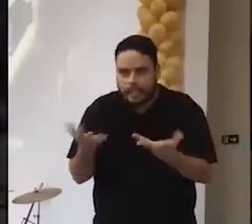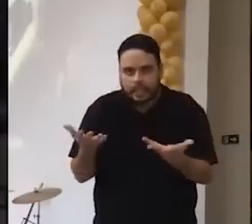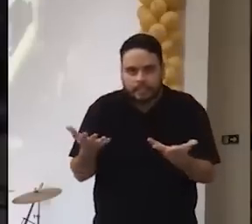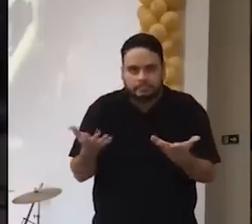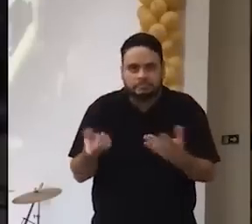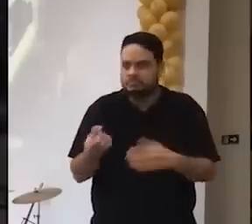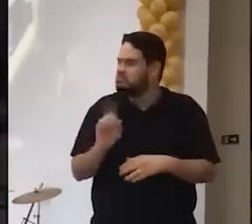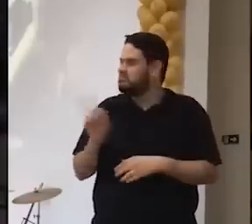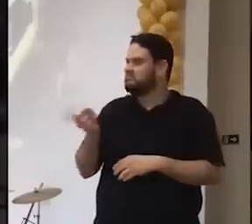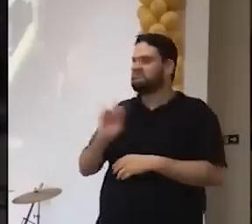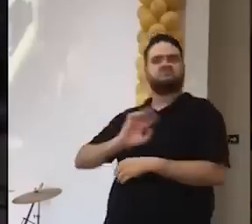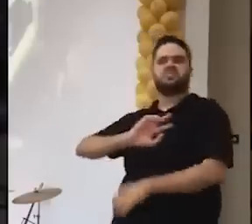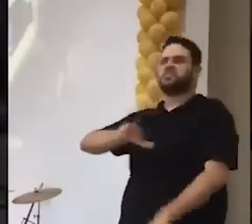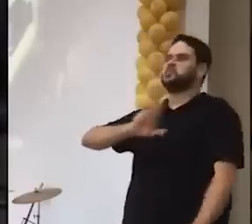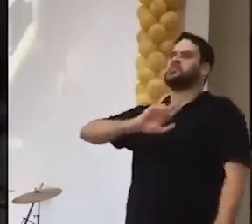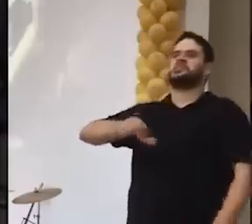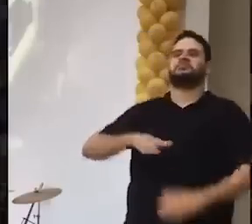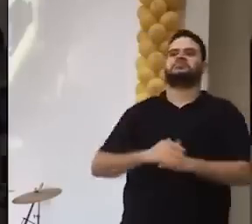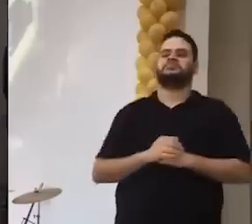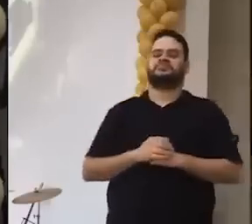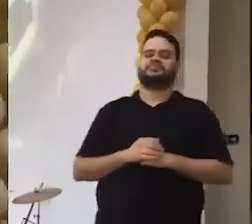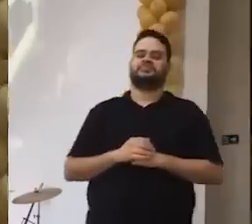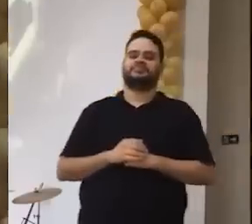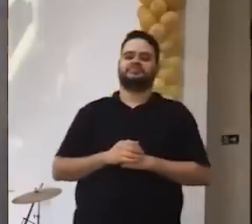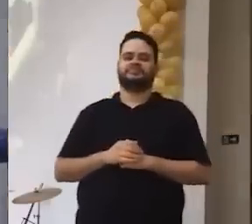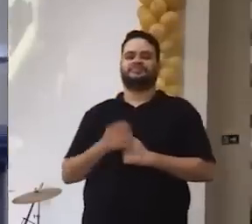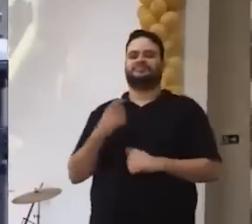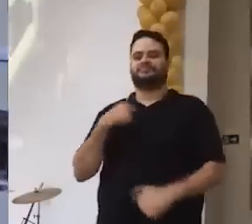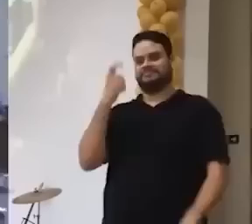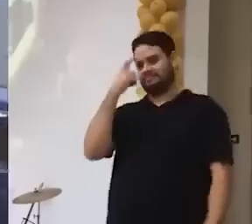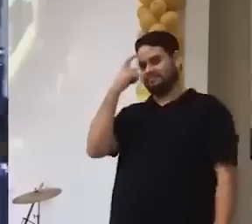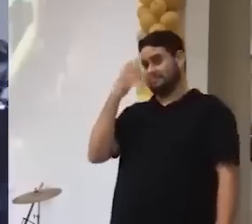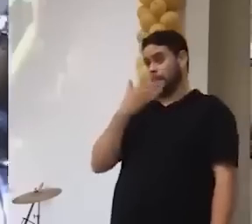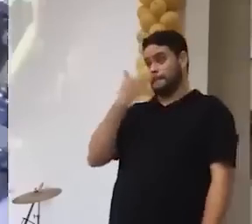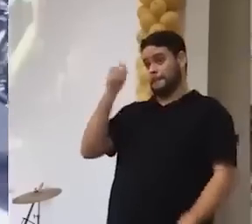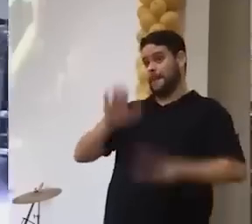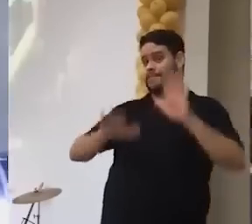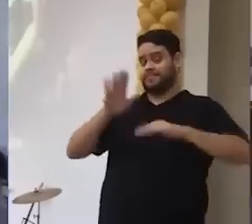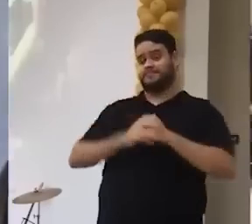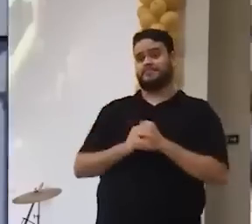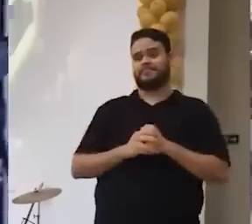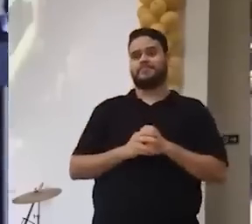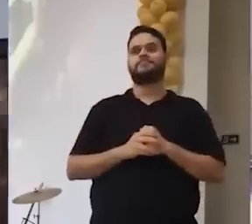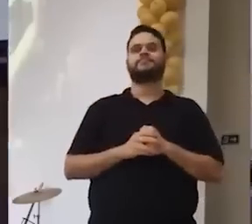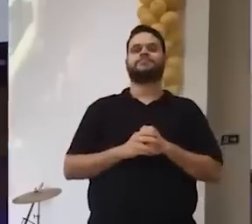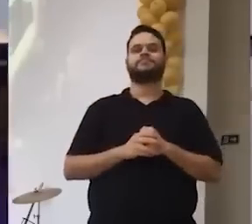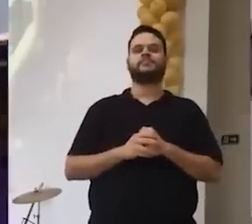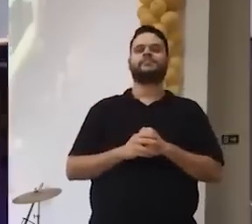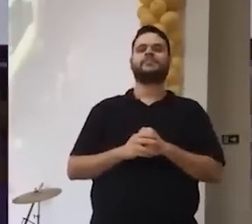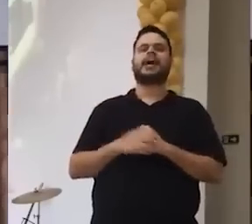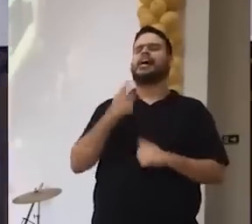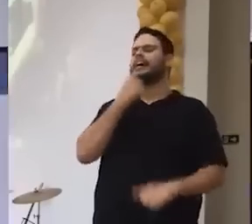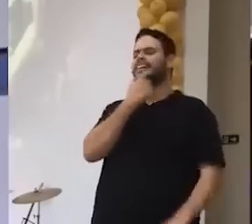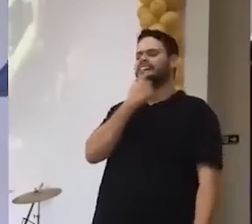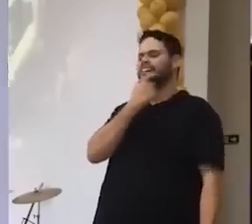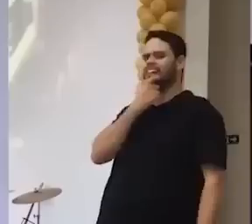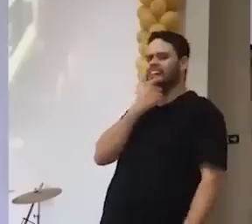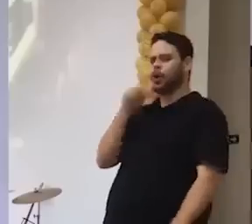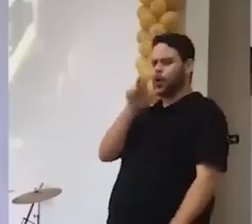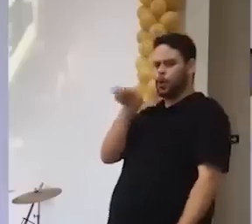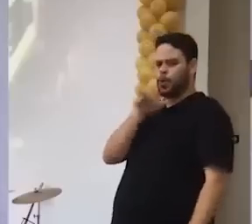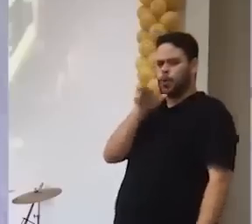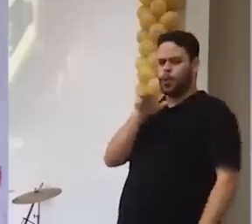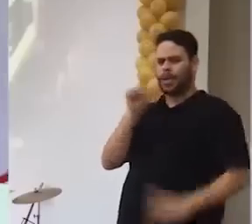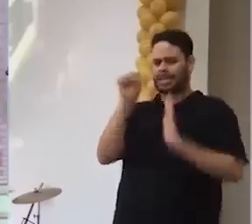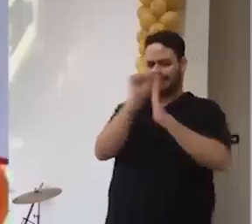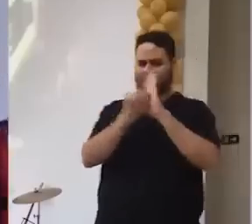Não é verdadeira. Talvez quem entendeu melhor isso foram os nossos irmãos da Inglaterra do século XVII. Quando eles